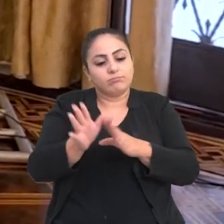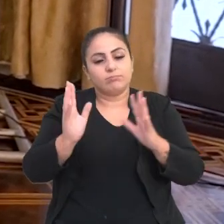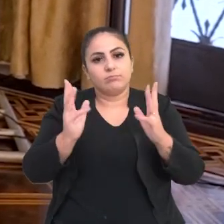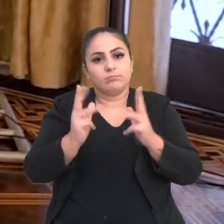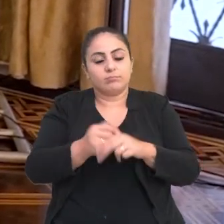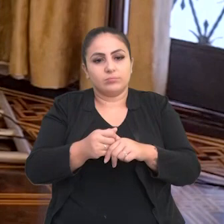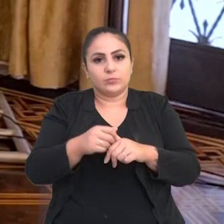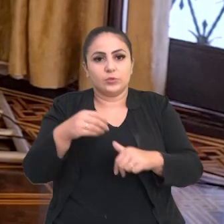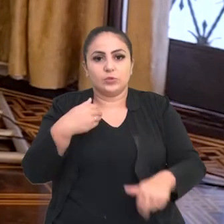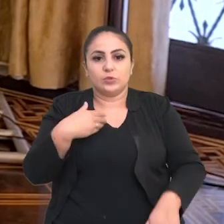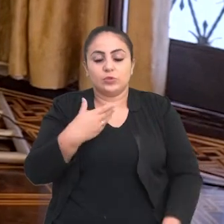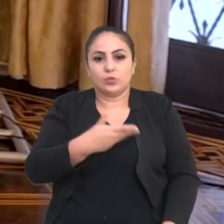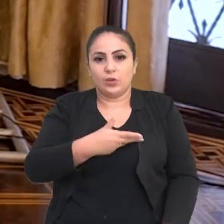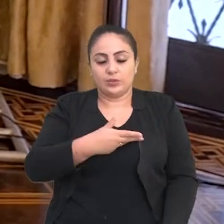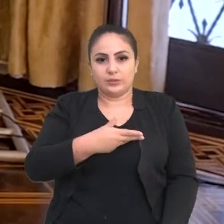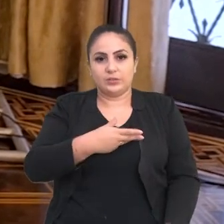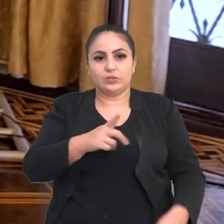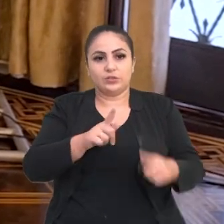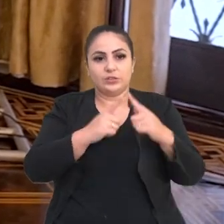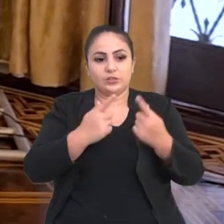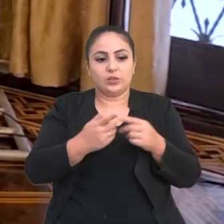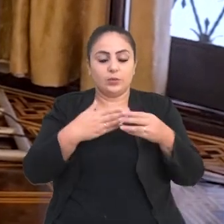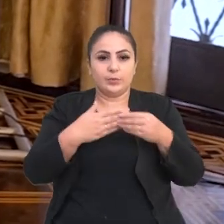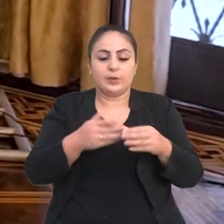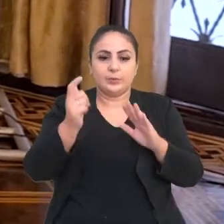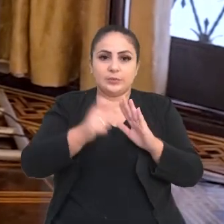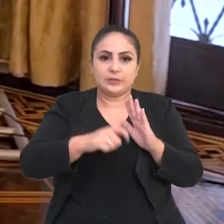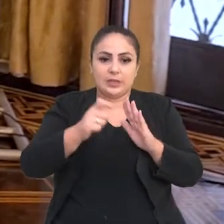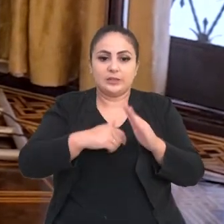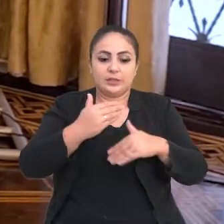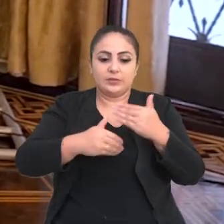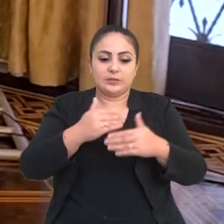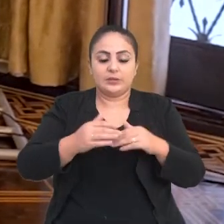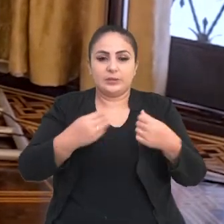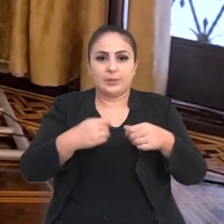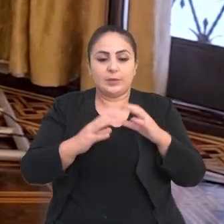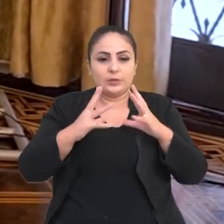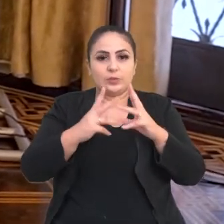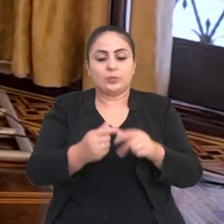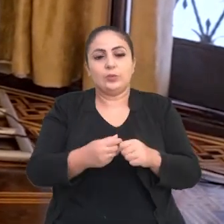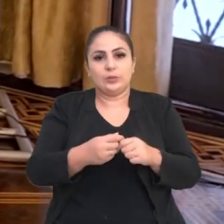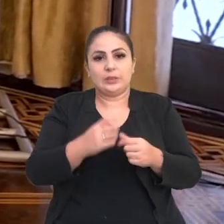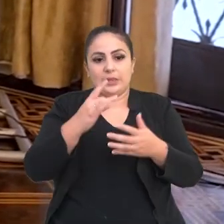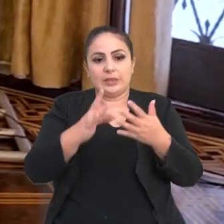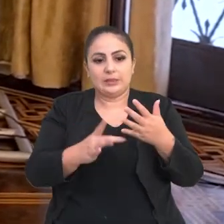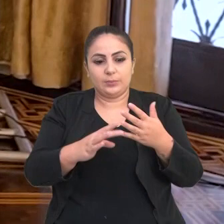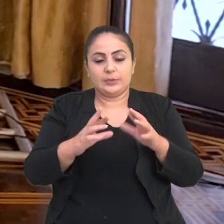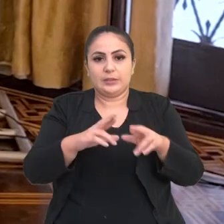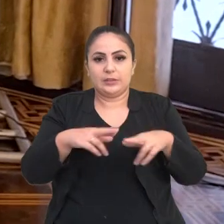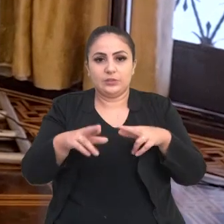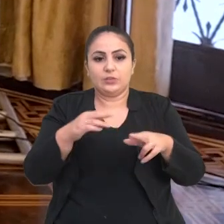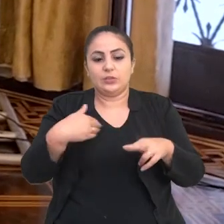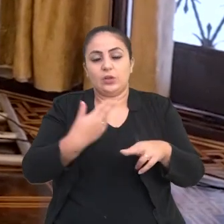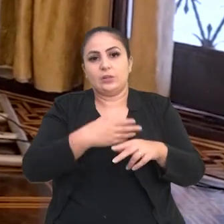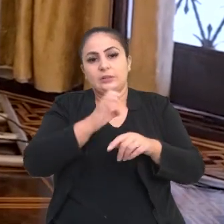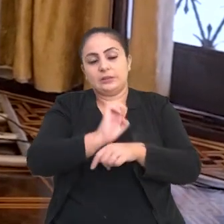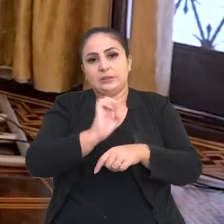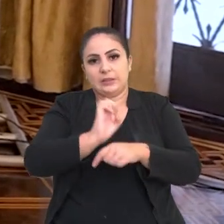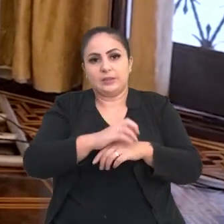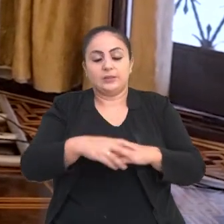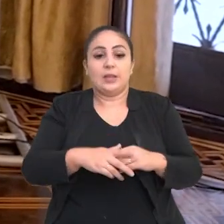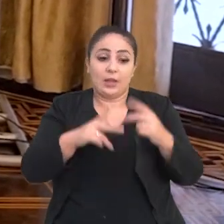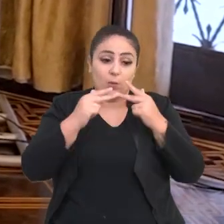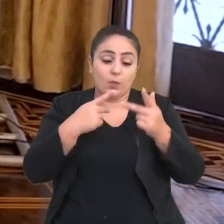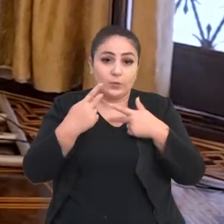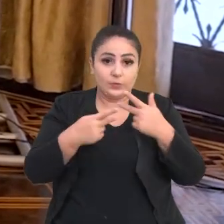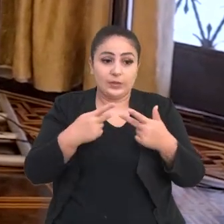a orientar, eventualmente, nós somos como gestores, acompanhamos os dados, a evolução da demanda de internações em cada uma das regiões dos nossos